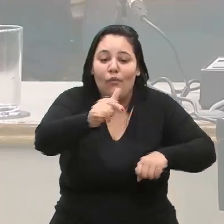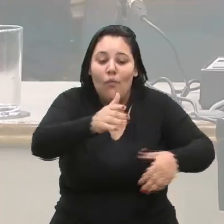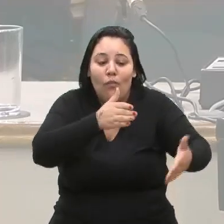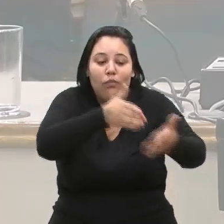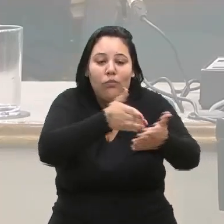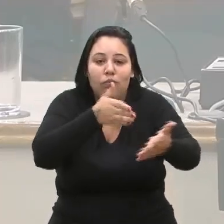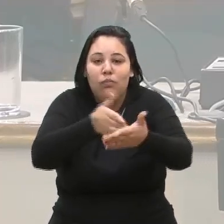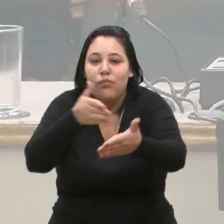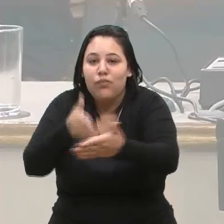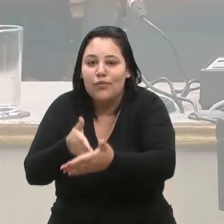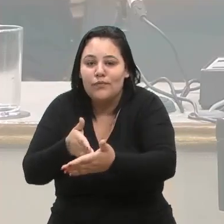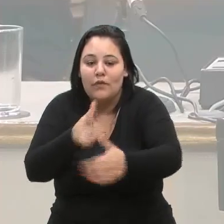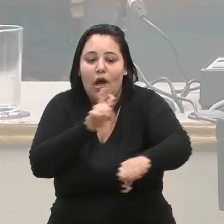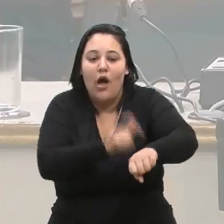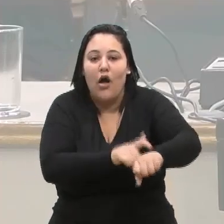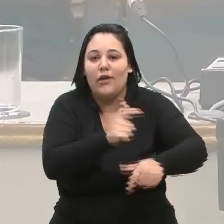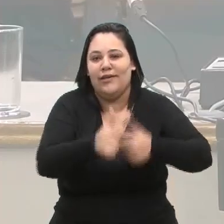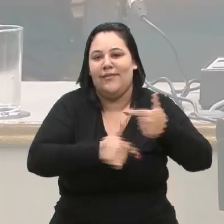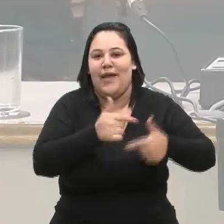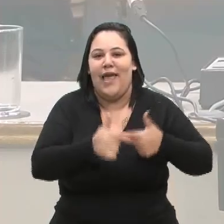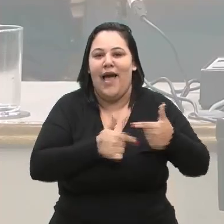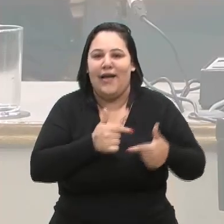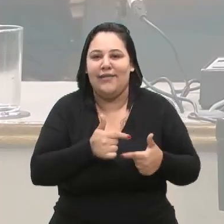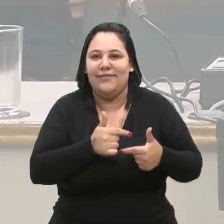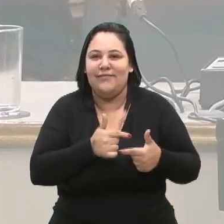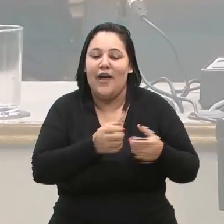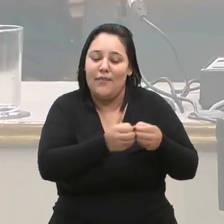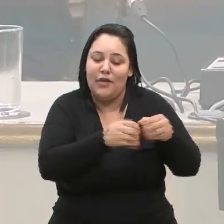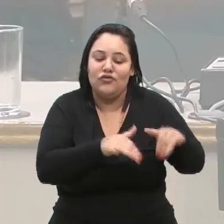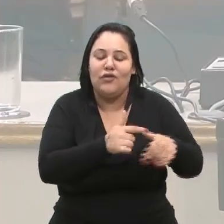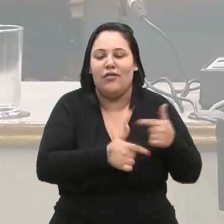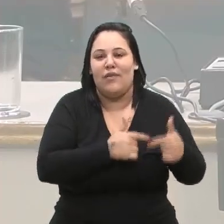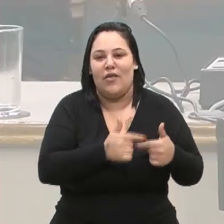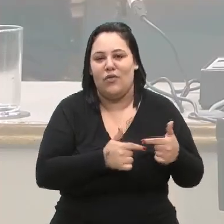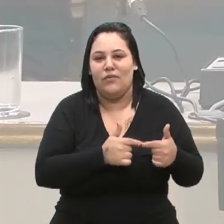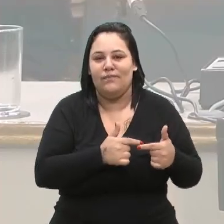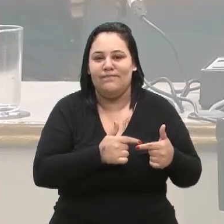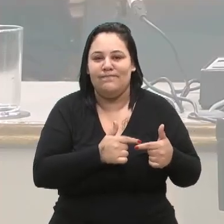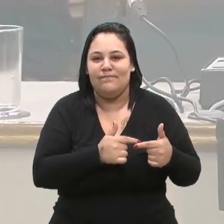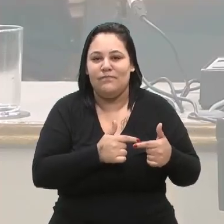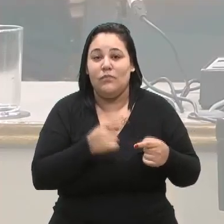horas trabalhadas serão um empecilho em desfavor do trabalhador, porquanto a